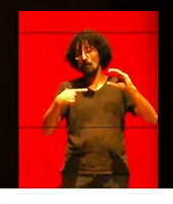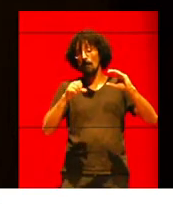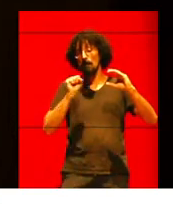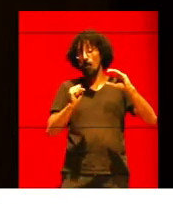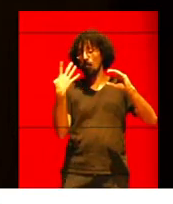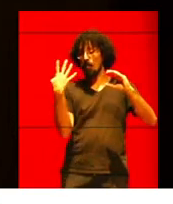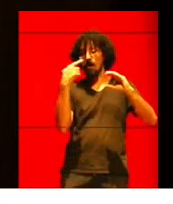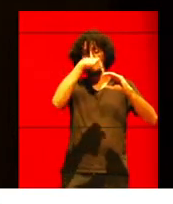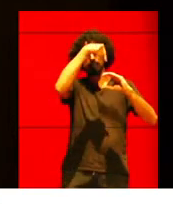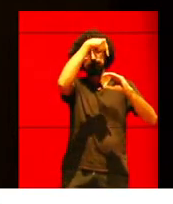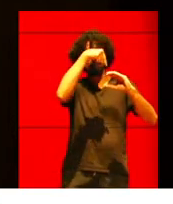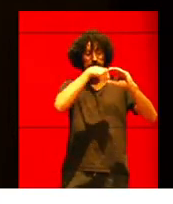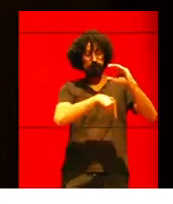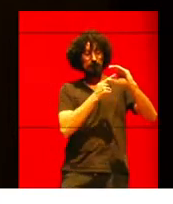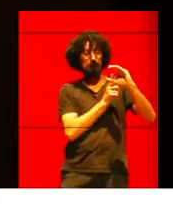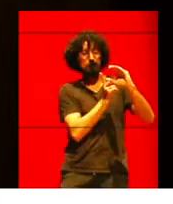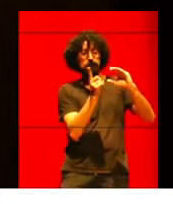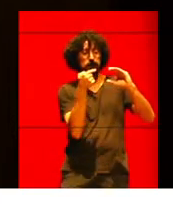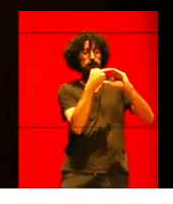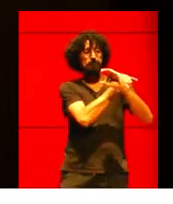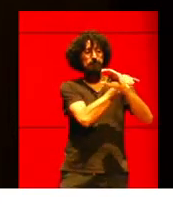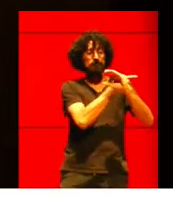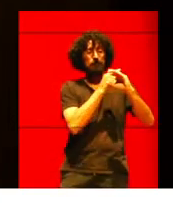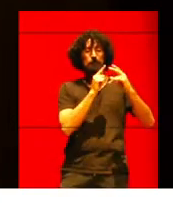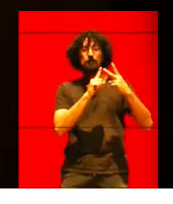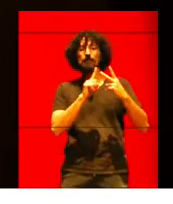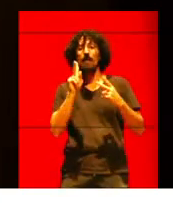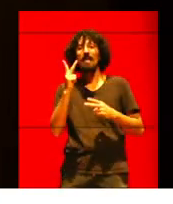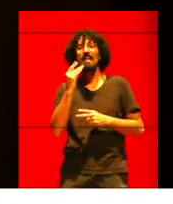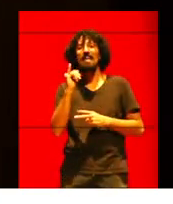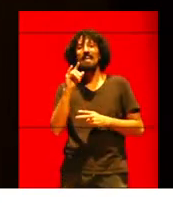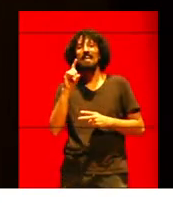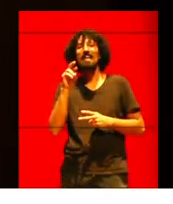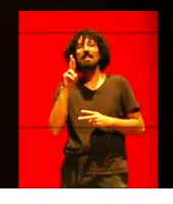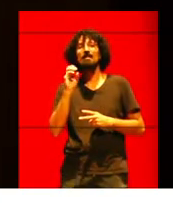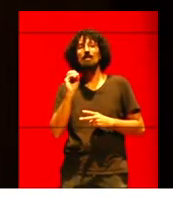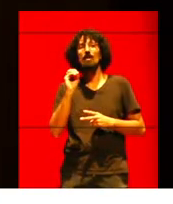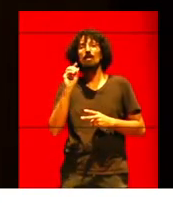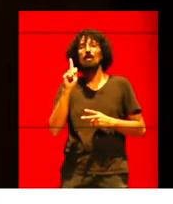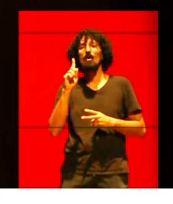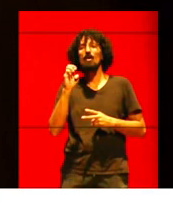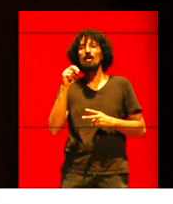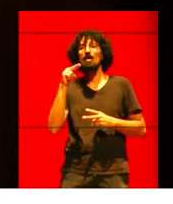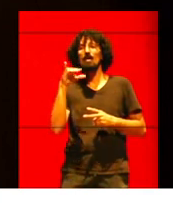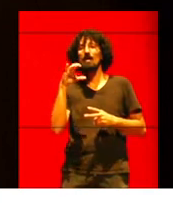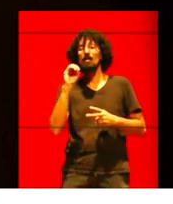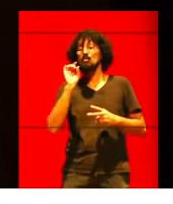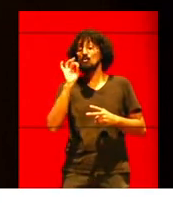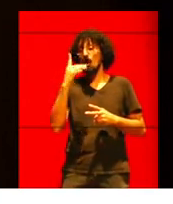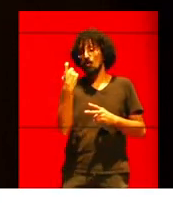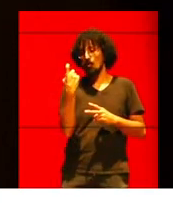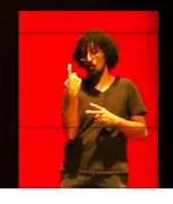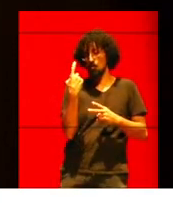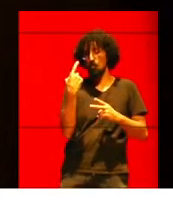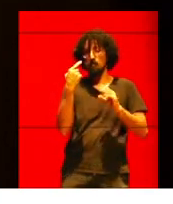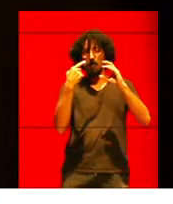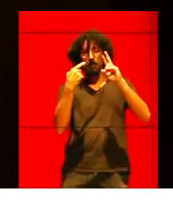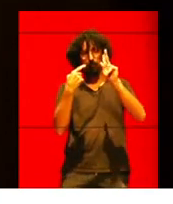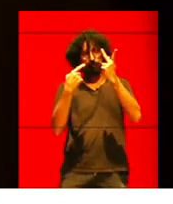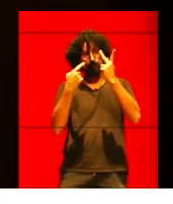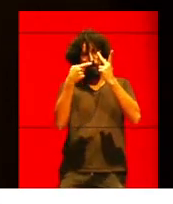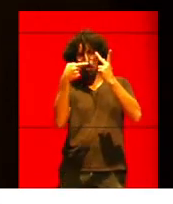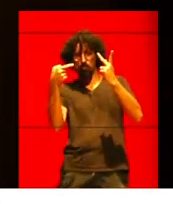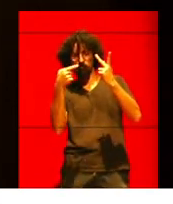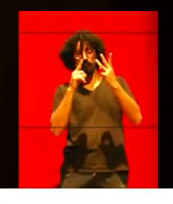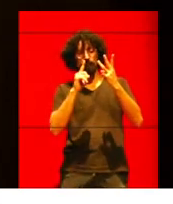O hidrogênio é monovalente, porque ele faz quantas ligações? O oxigênio e o